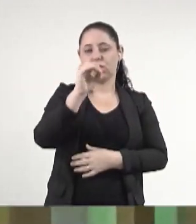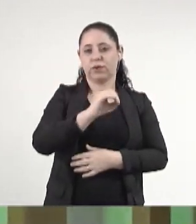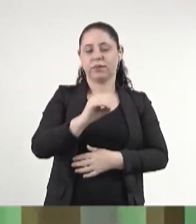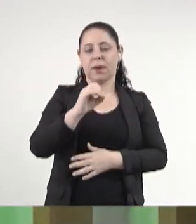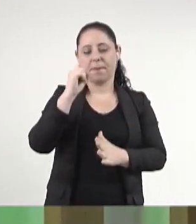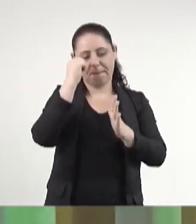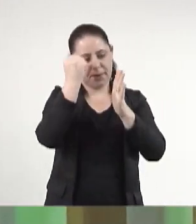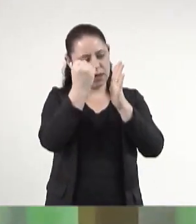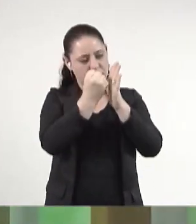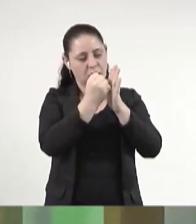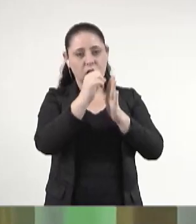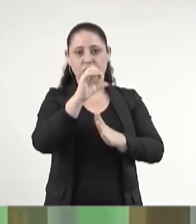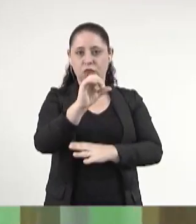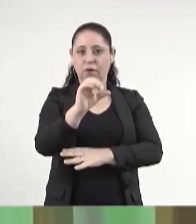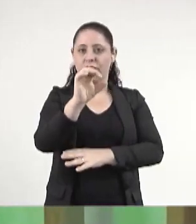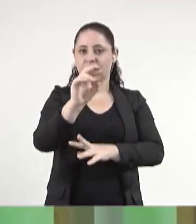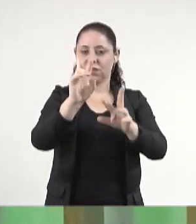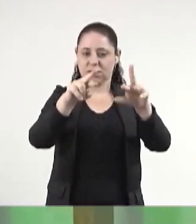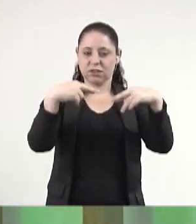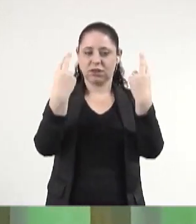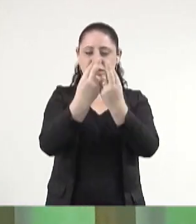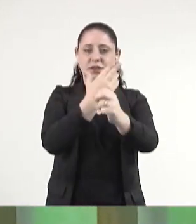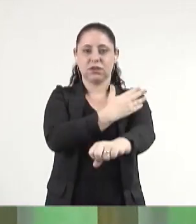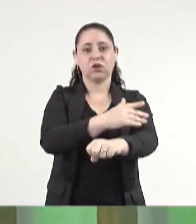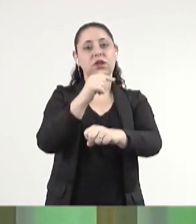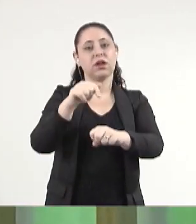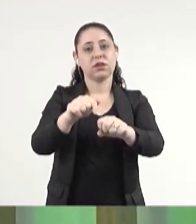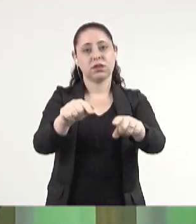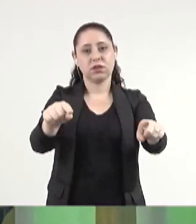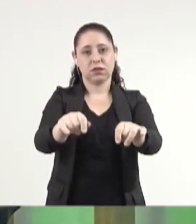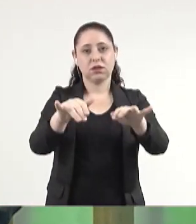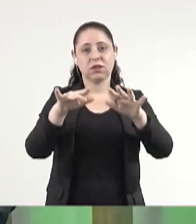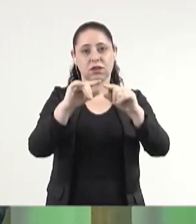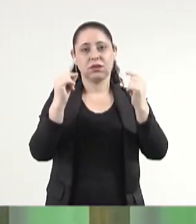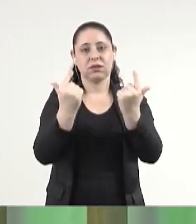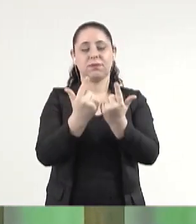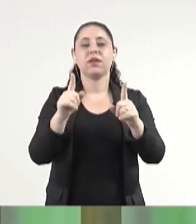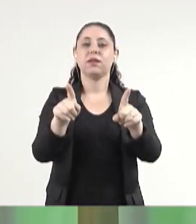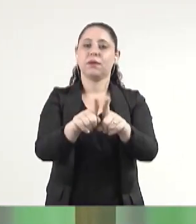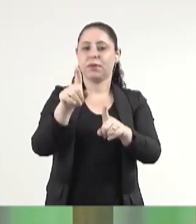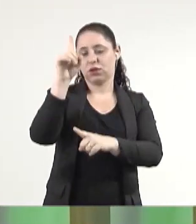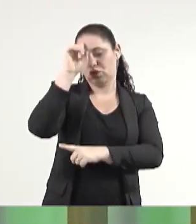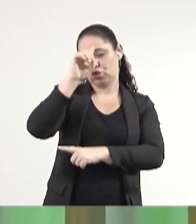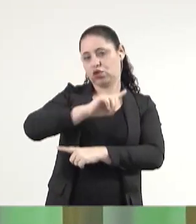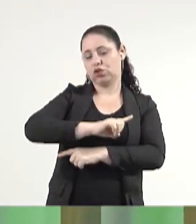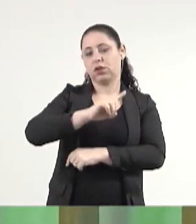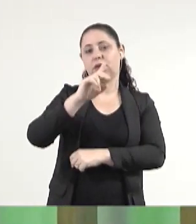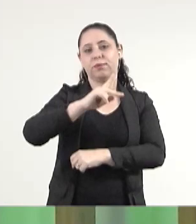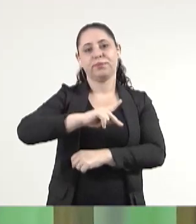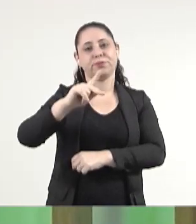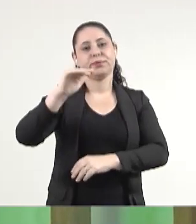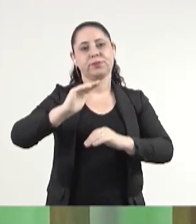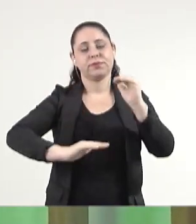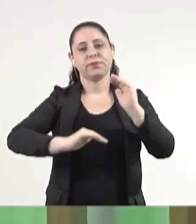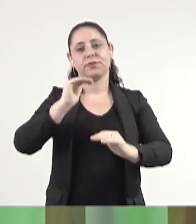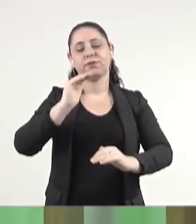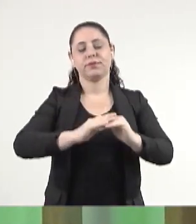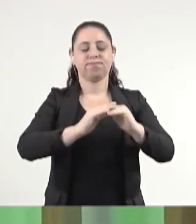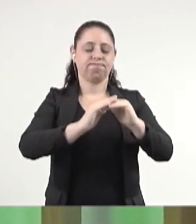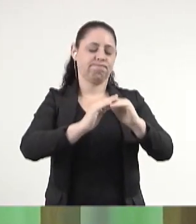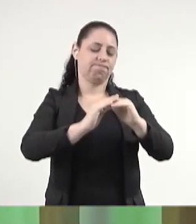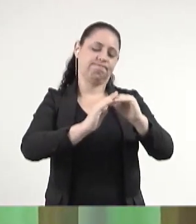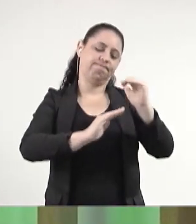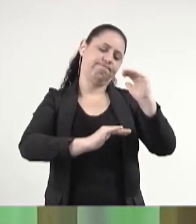além de marcar as 90 sessões aqui no Parlamento Estadual, é também o Dia do Professor. Uma